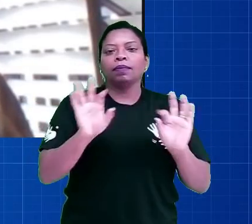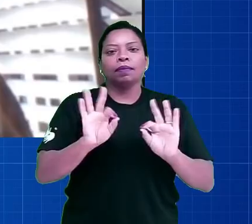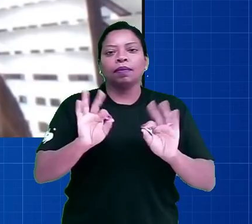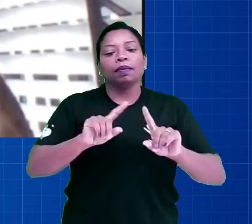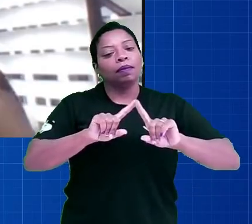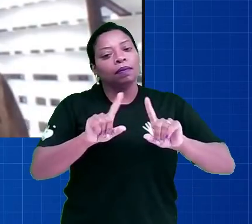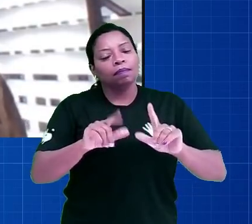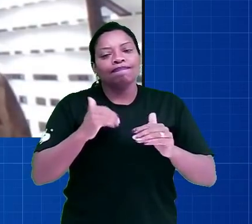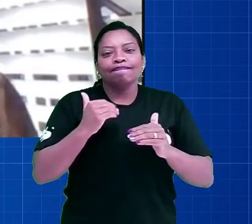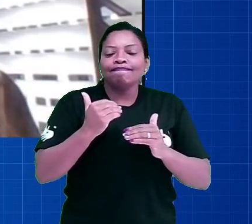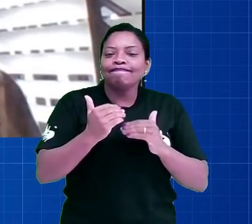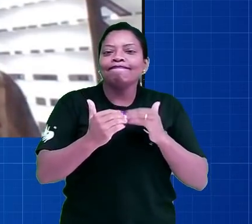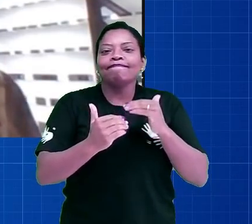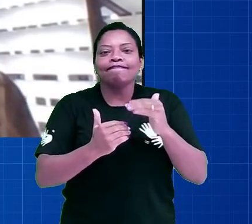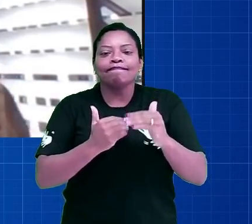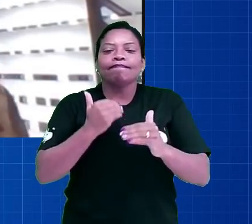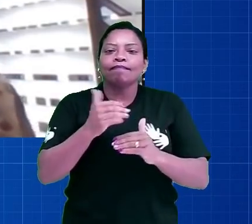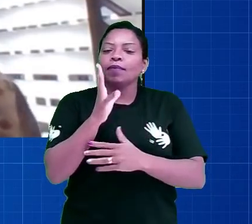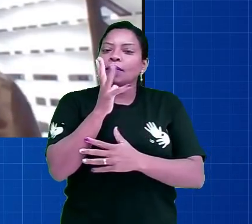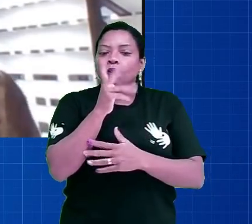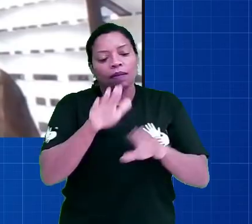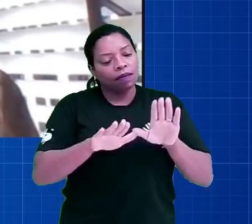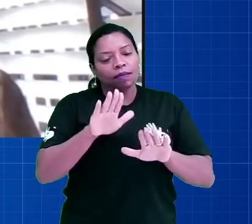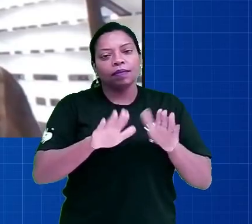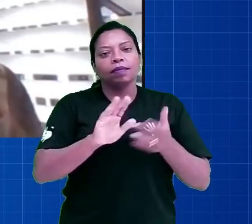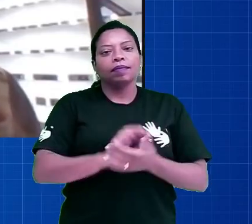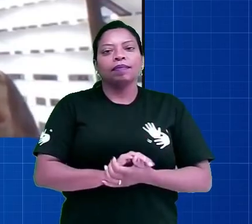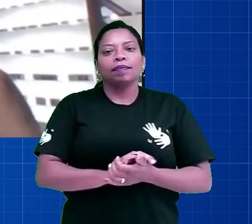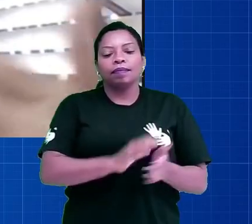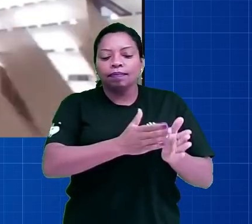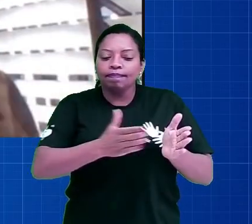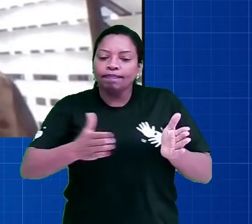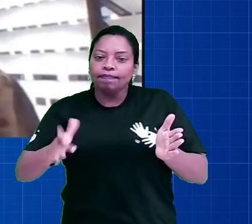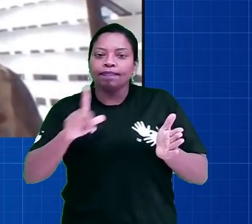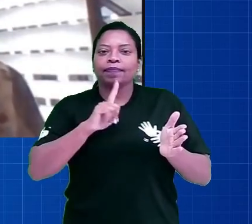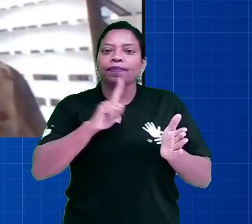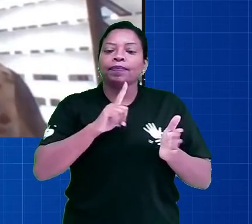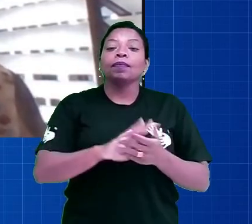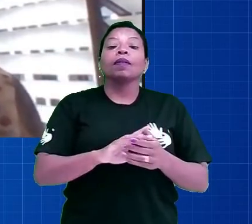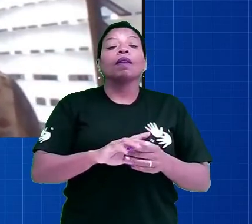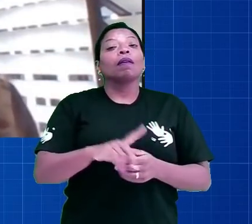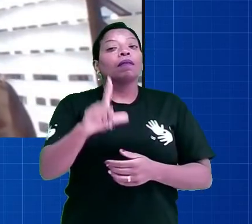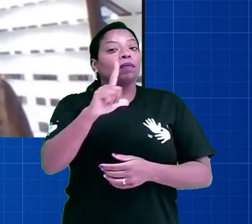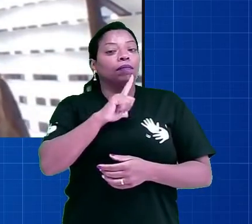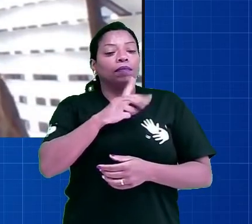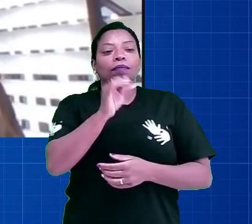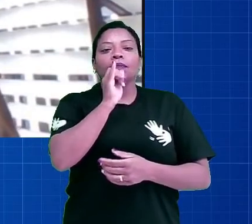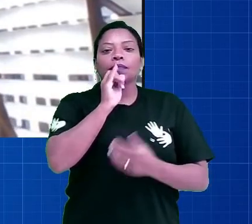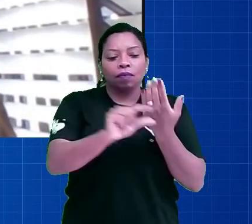são, assim, superadas muitas vezes de forma rápida. Então, são estágios, né? E nós